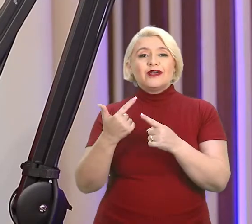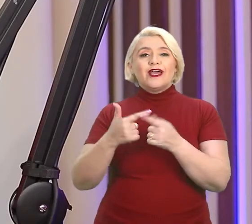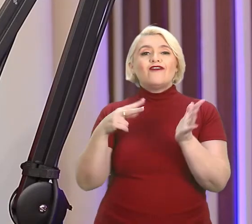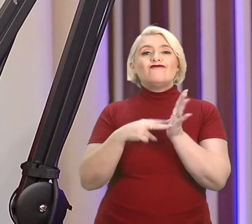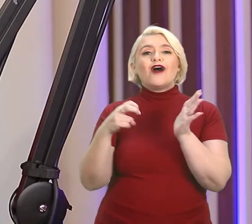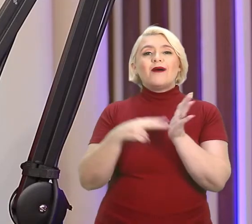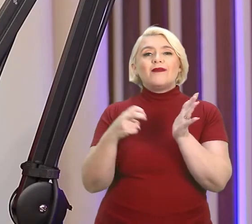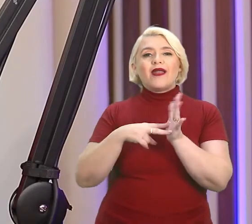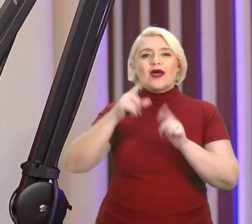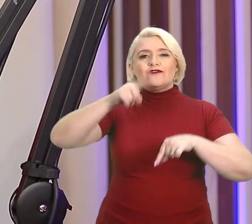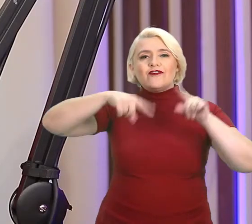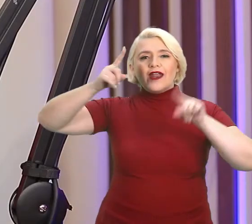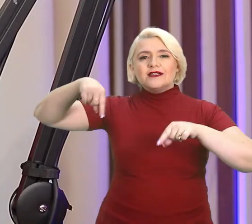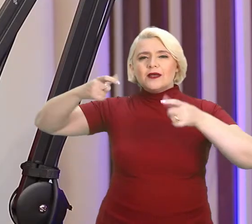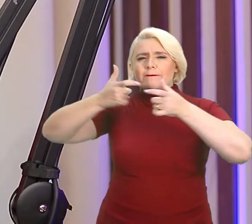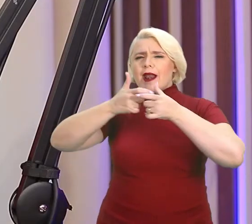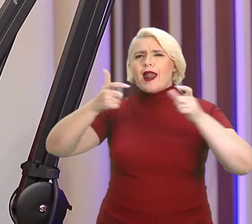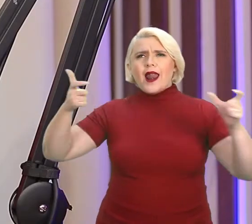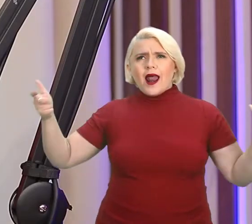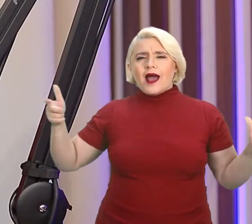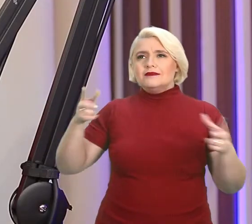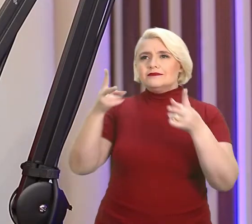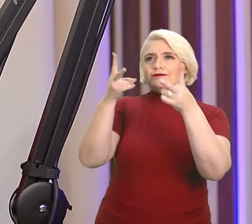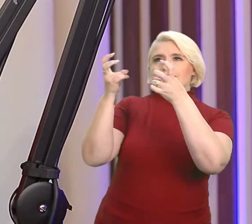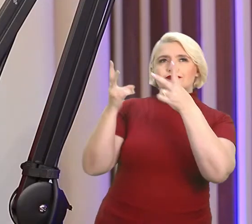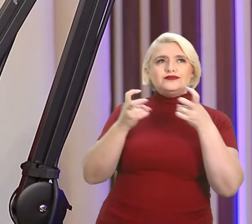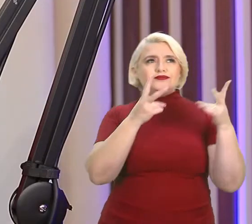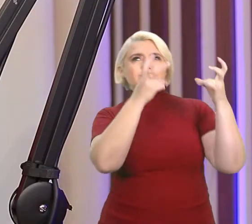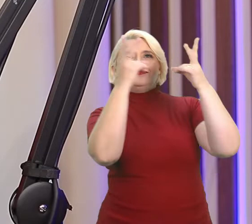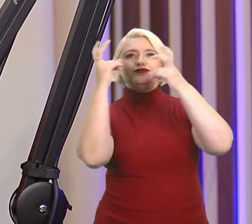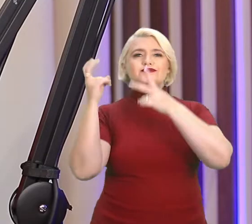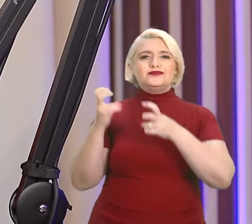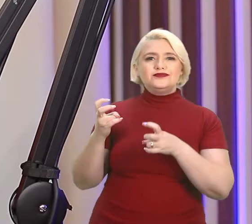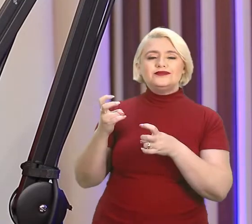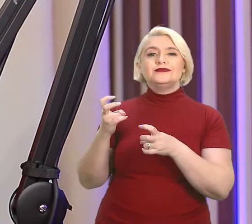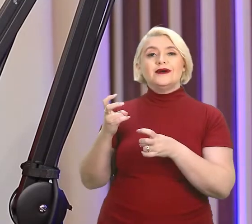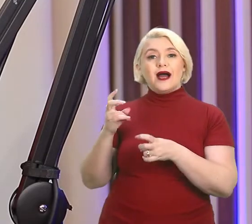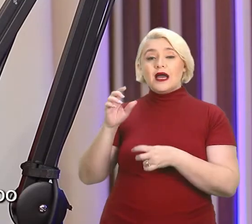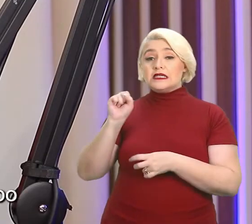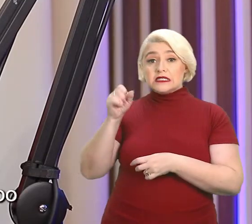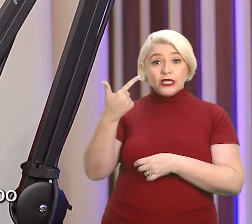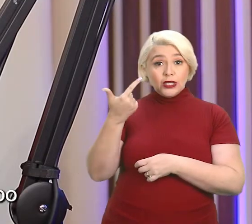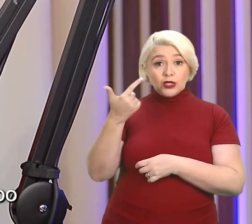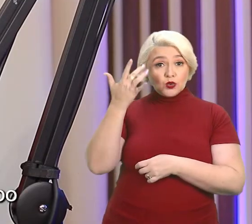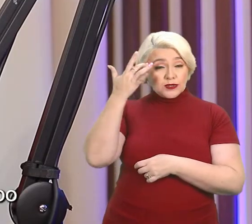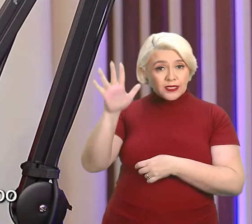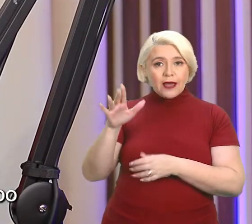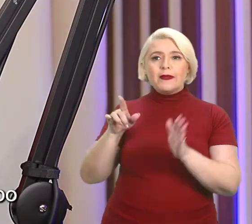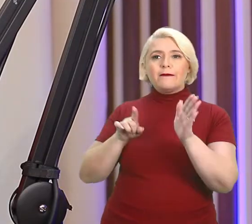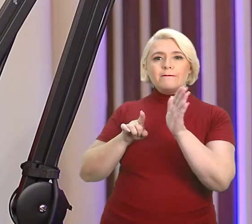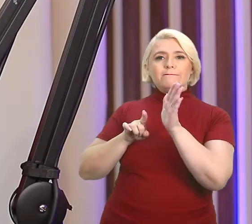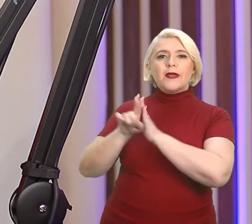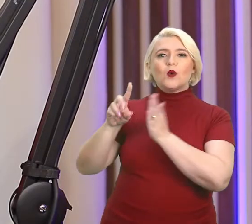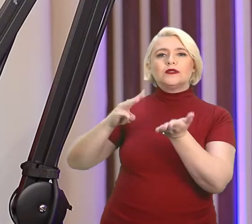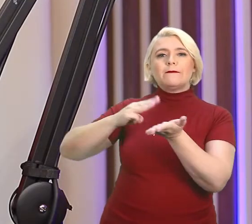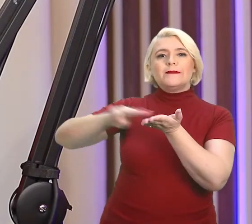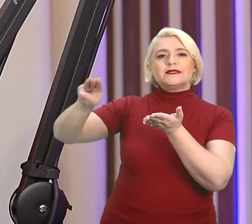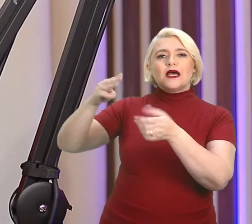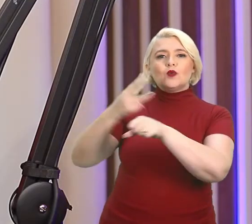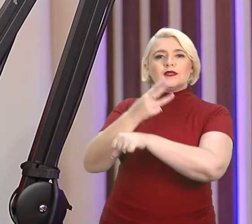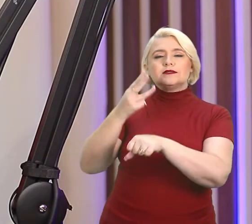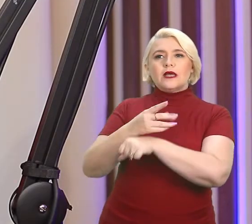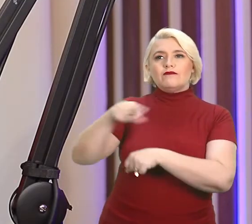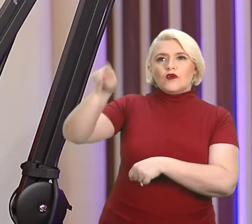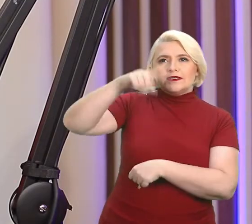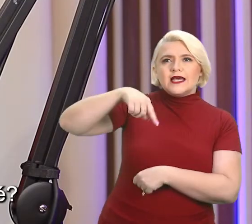vocabulário ele está muito ampliado, né, com essas coisas. E quando a gente não sabe, a gente manda uma mensagem no grupo. Gente,